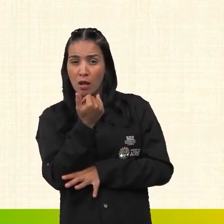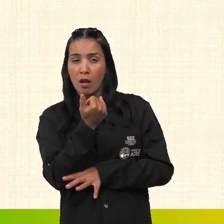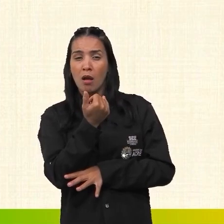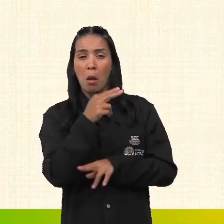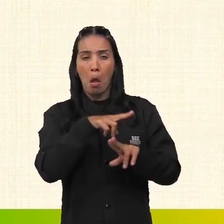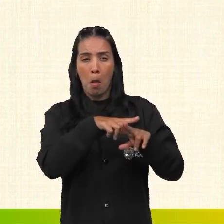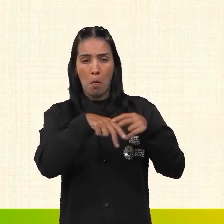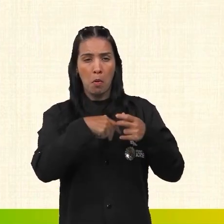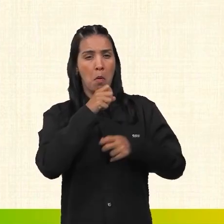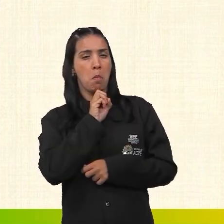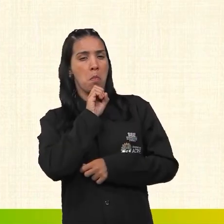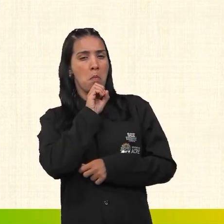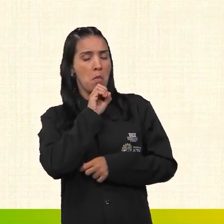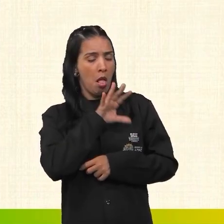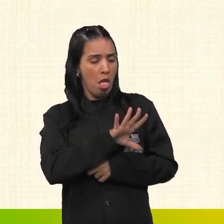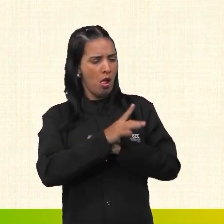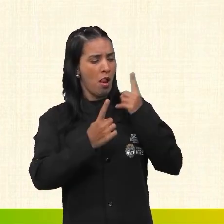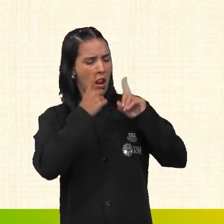nojo.